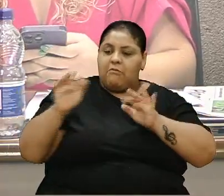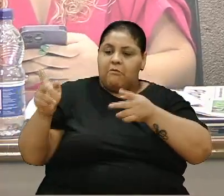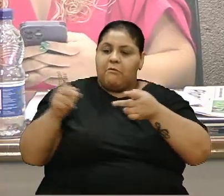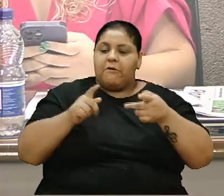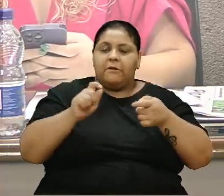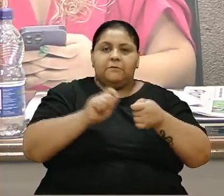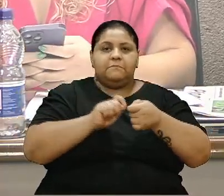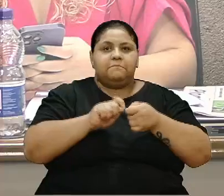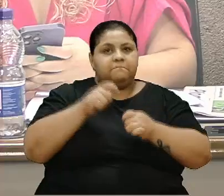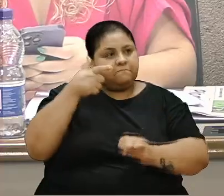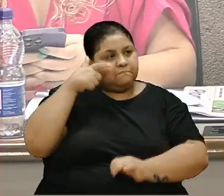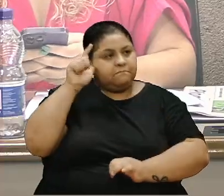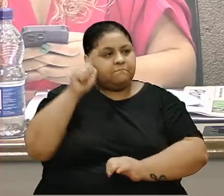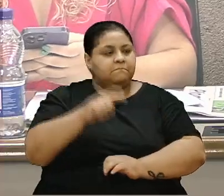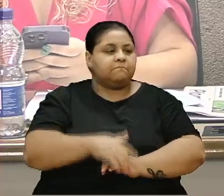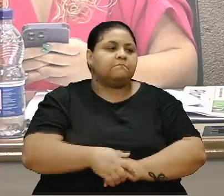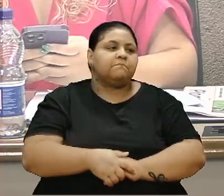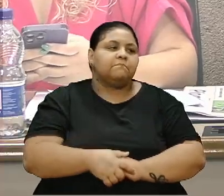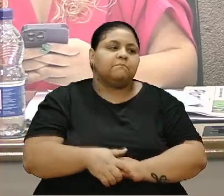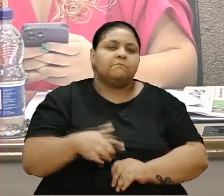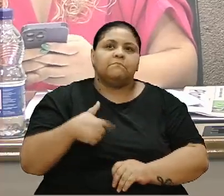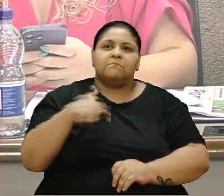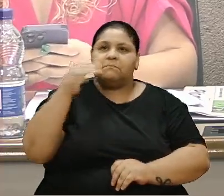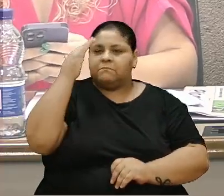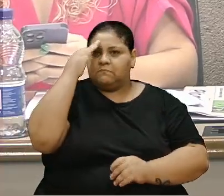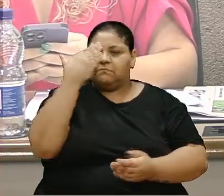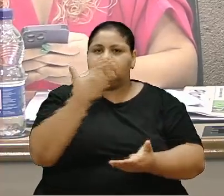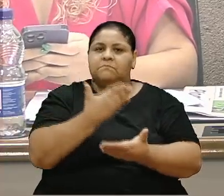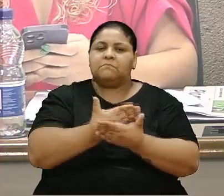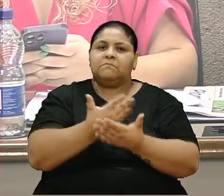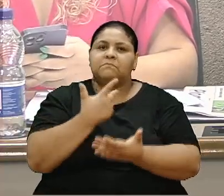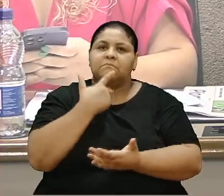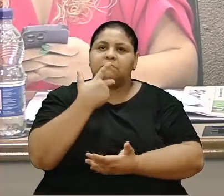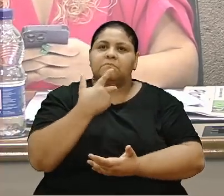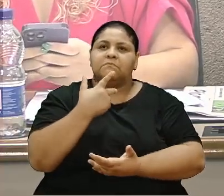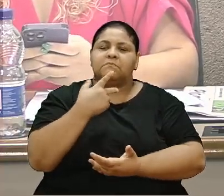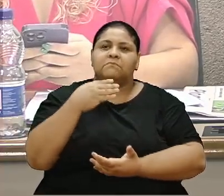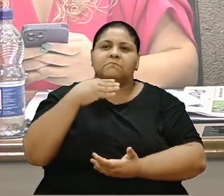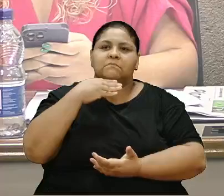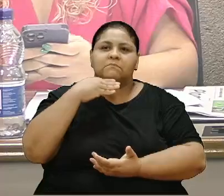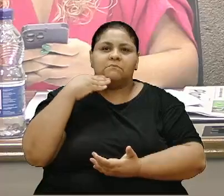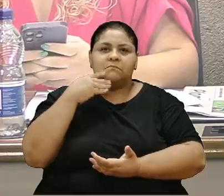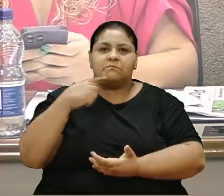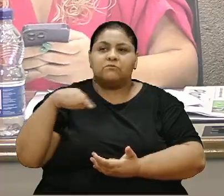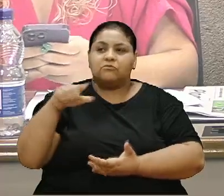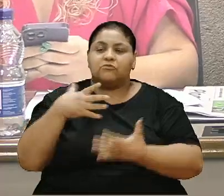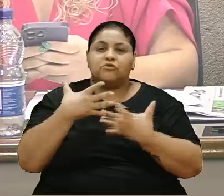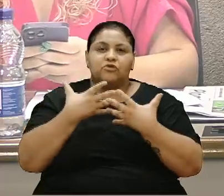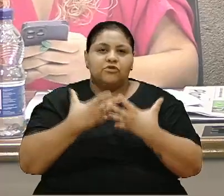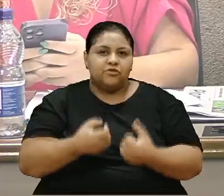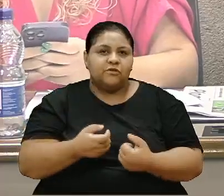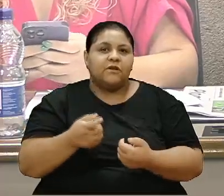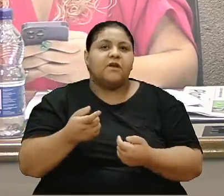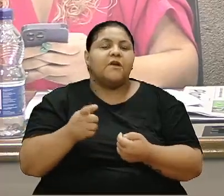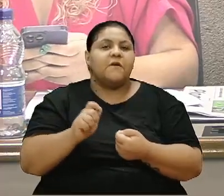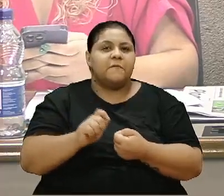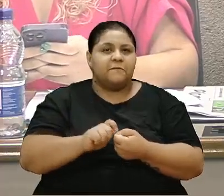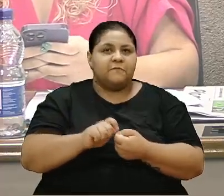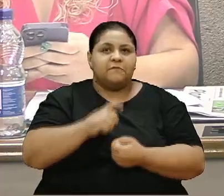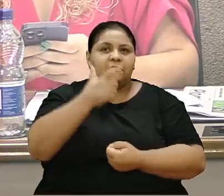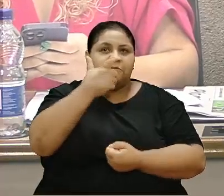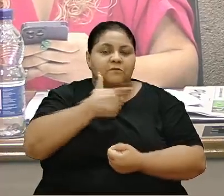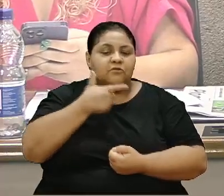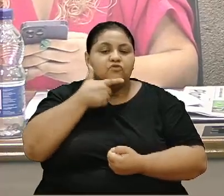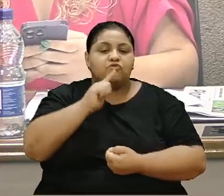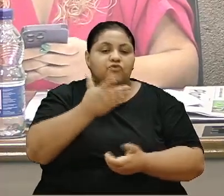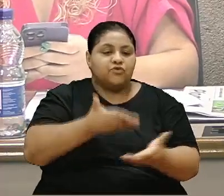ontem. E eu acredito que na fala do vereador Bortola ali, de nós acolhermos às vezes, e ontem eu fiz isso, eu acho que a gente conseguiu